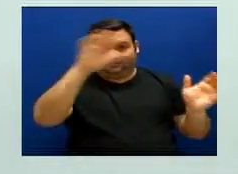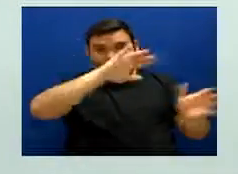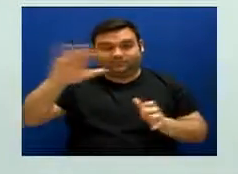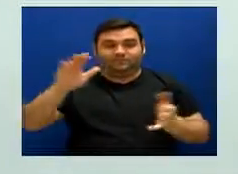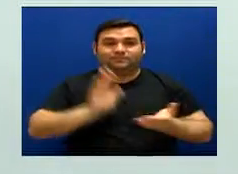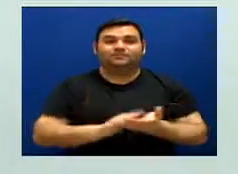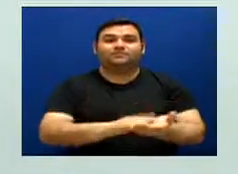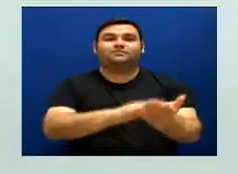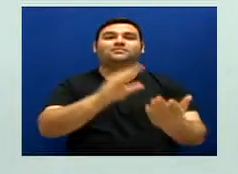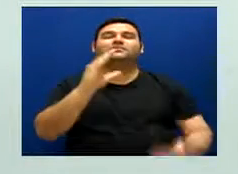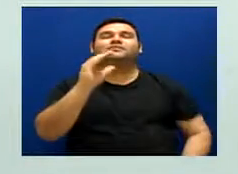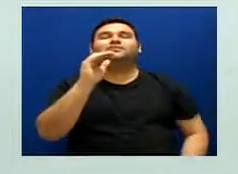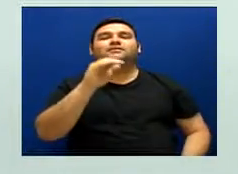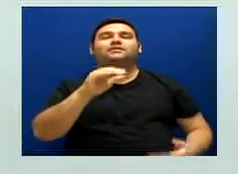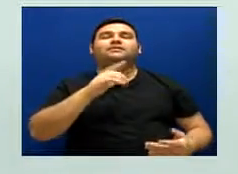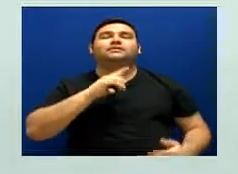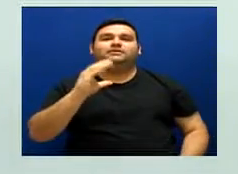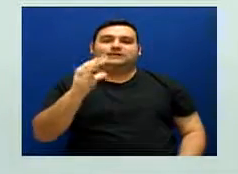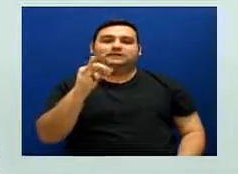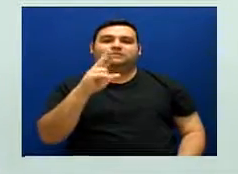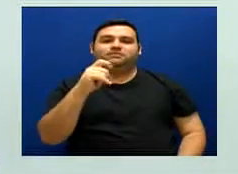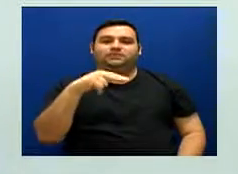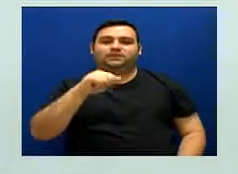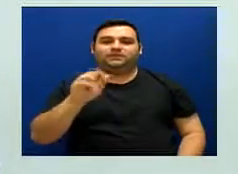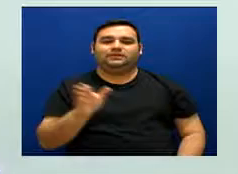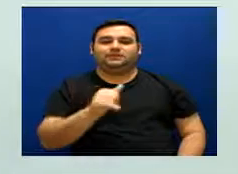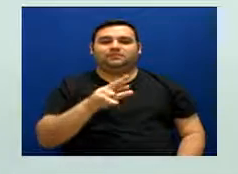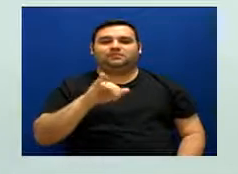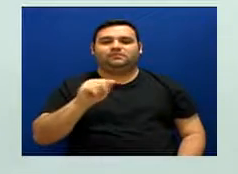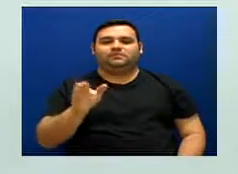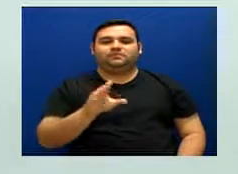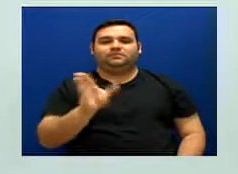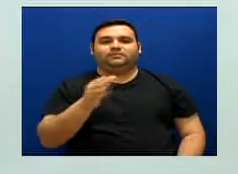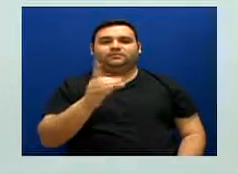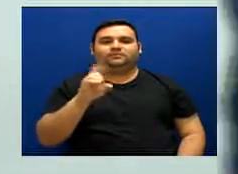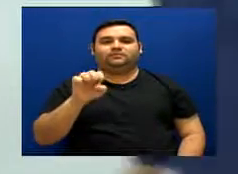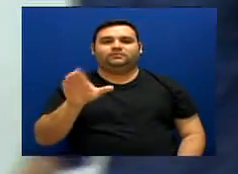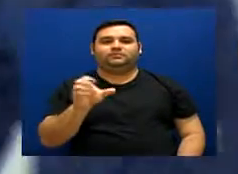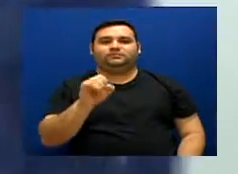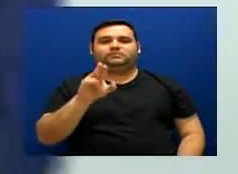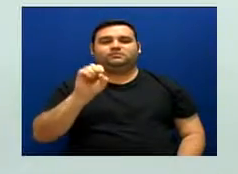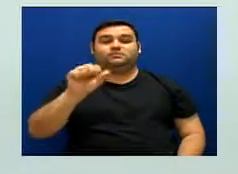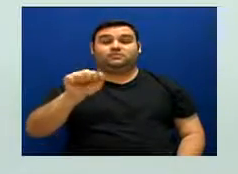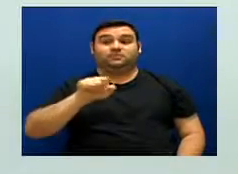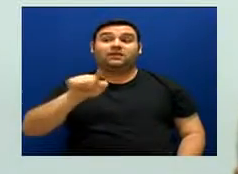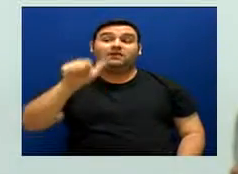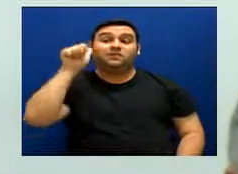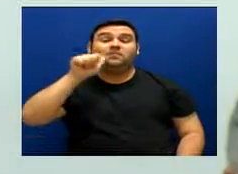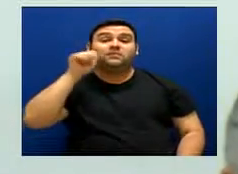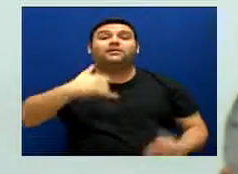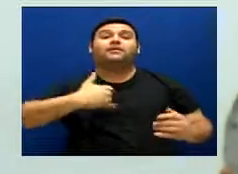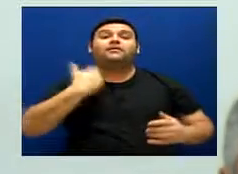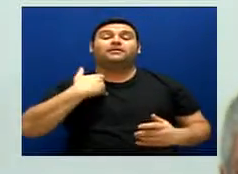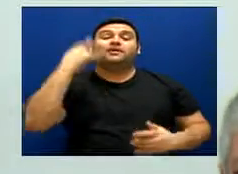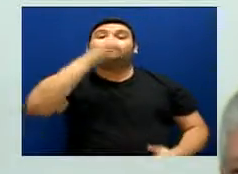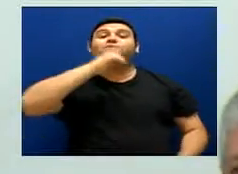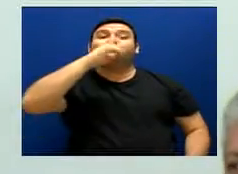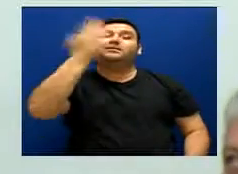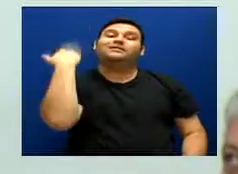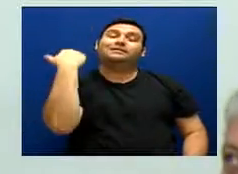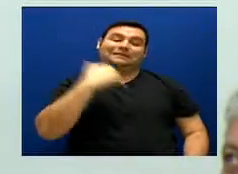à senhora Cipriana Maria de Souza. Eu estive com ela no Asilo dos Velhinhos. E ela está completou no domingo